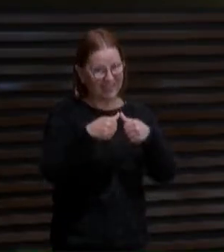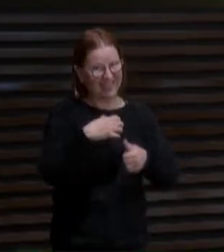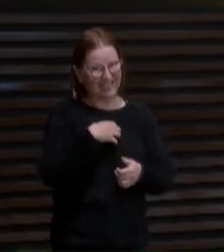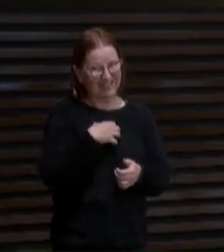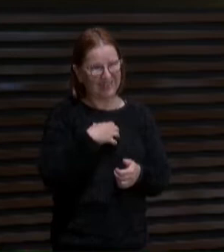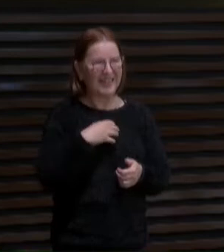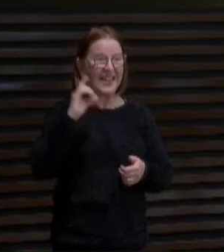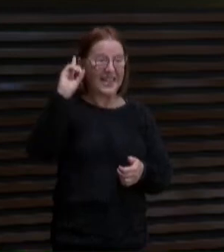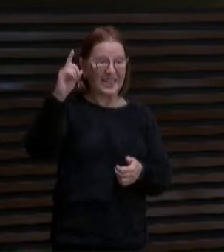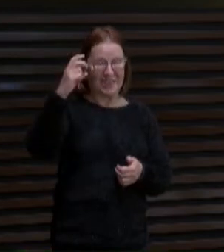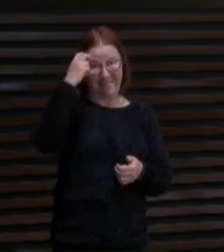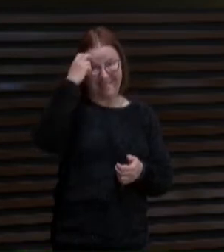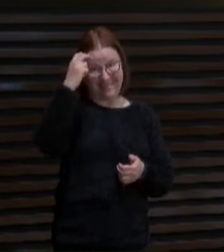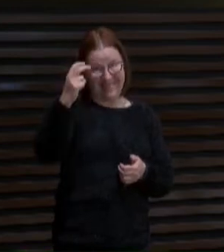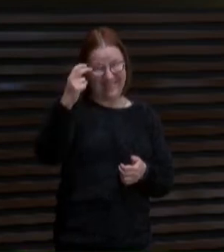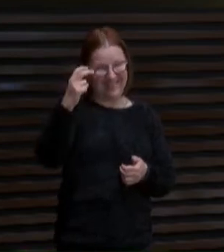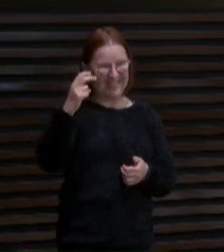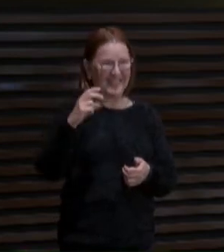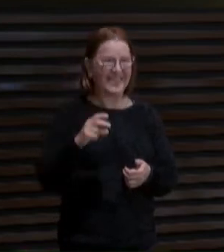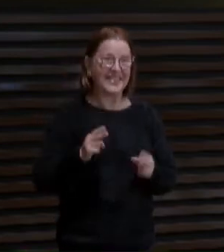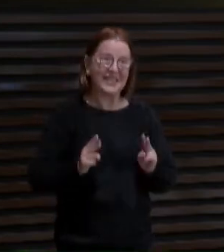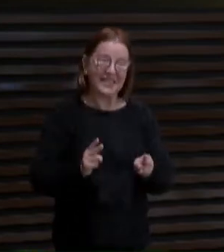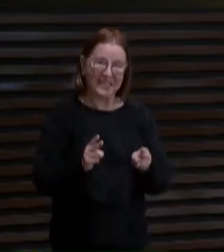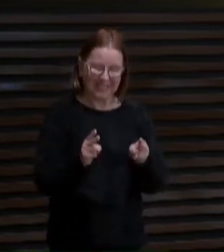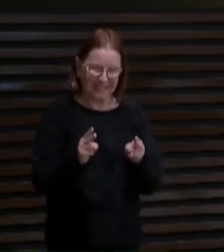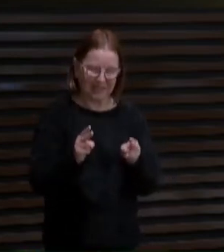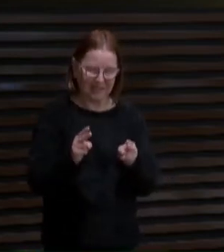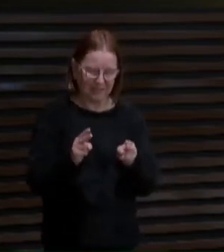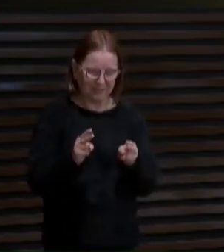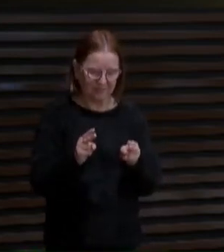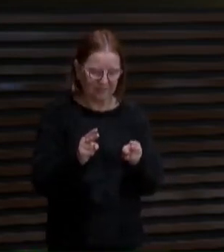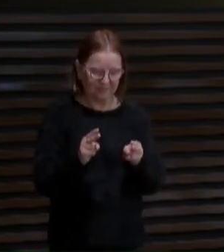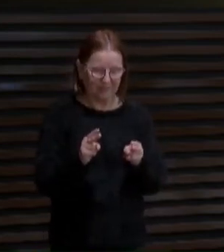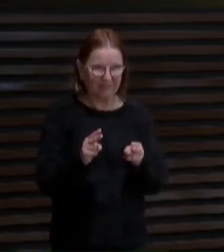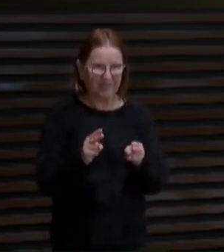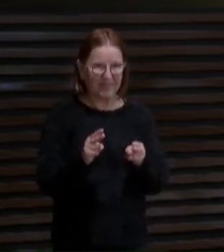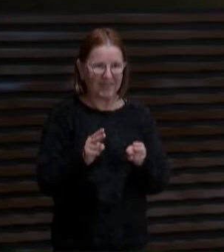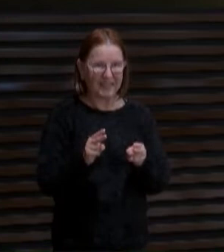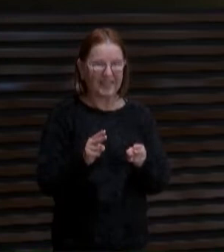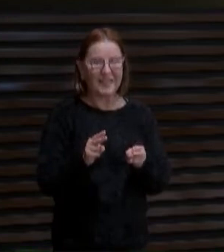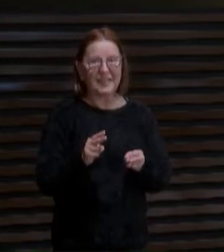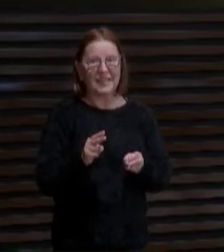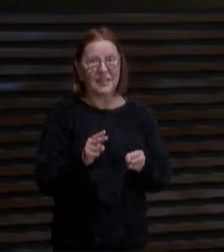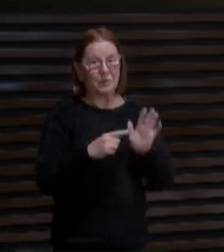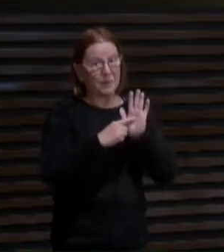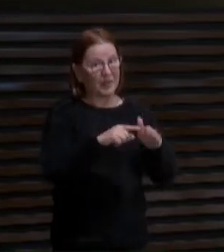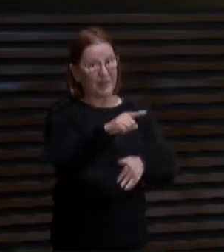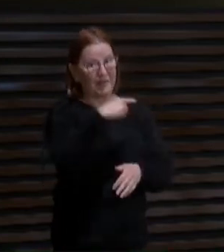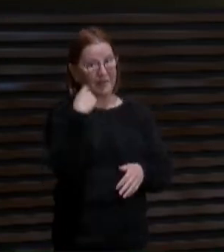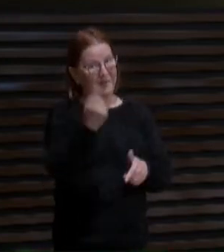é sábio ele sempre tratou e sempre vai tratar com o nosso problema o nosso problema é uma questão de natureza